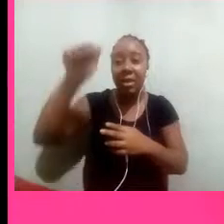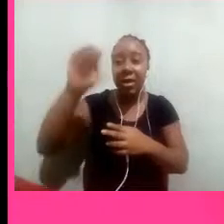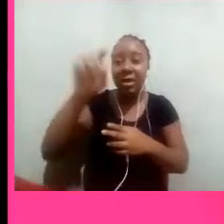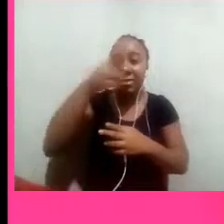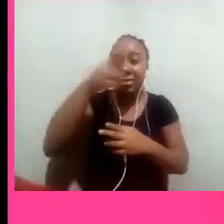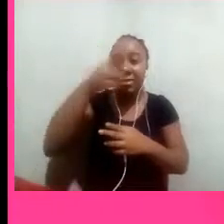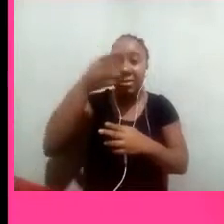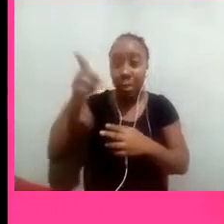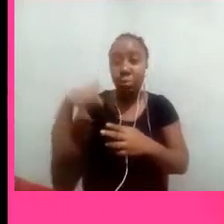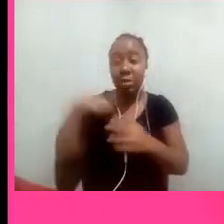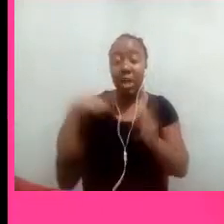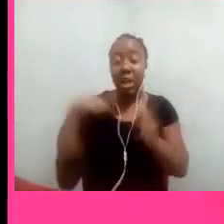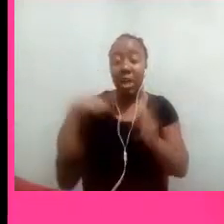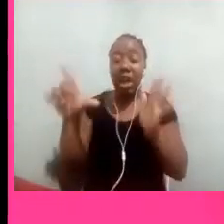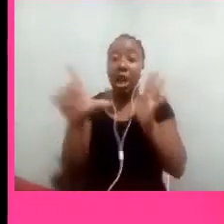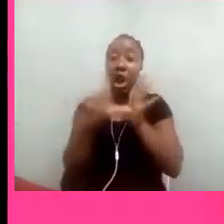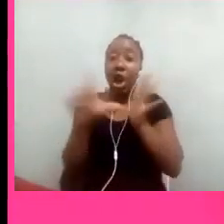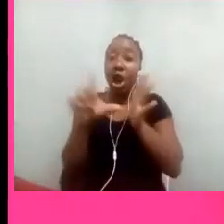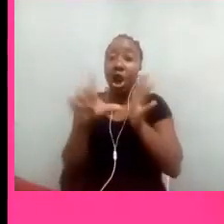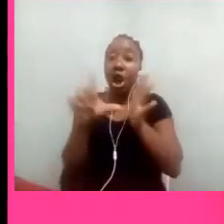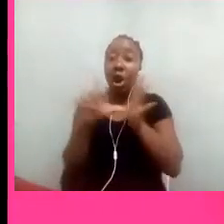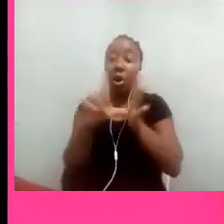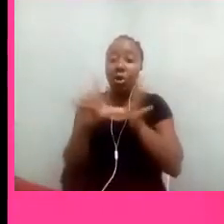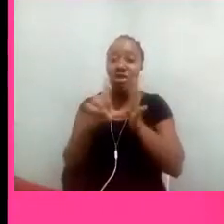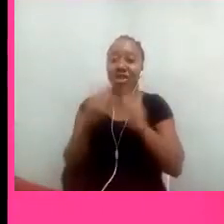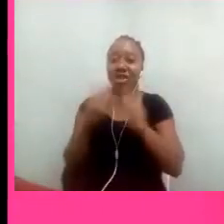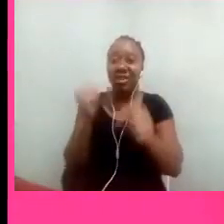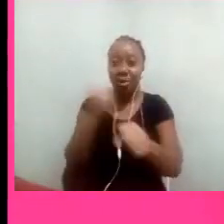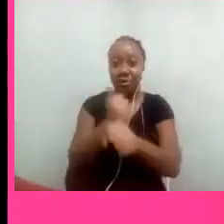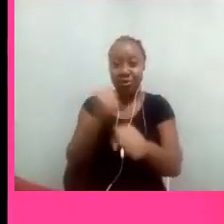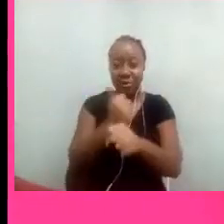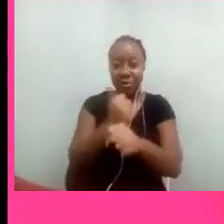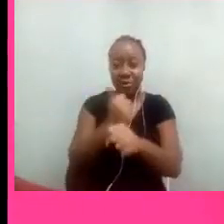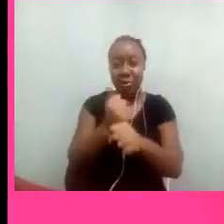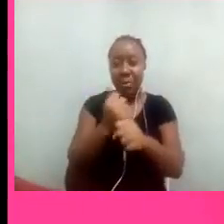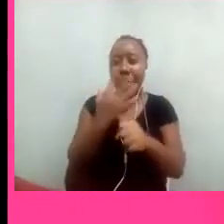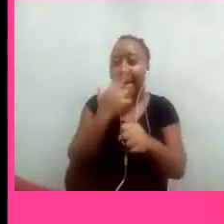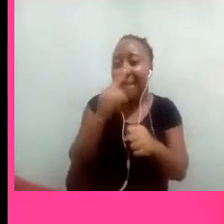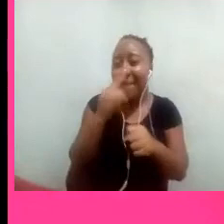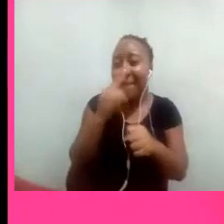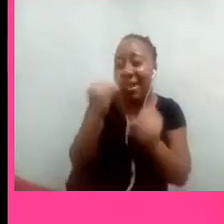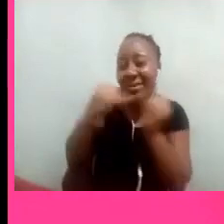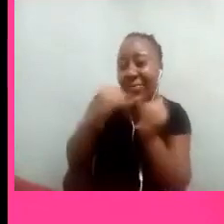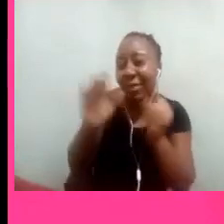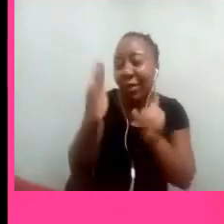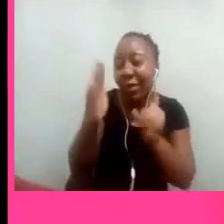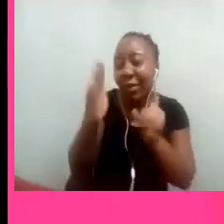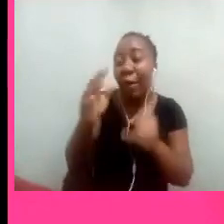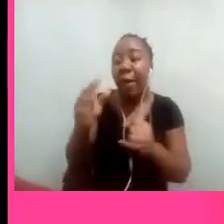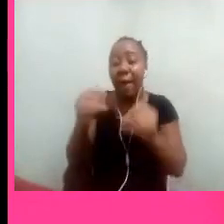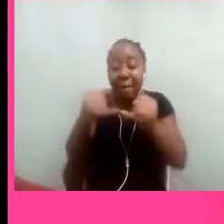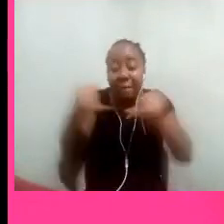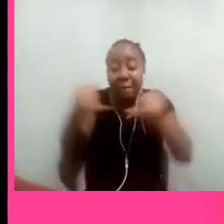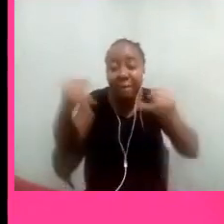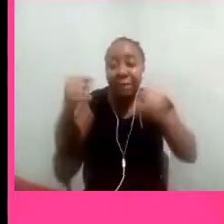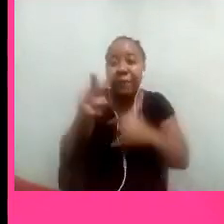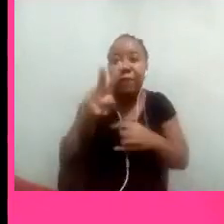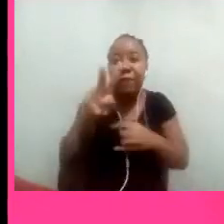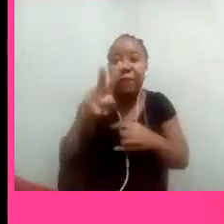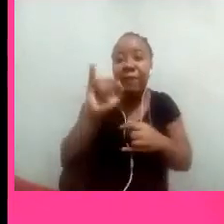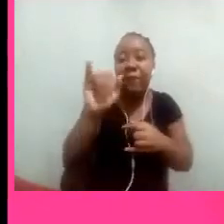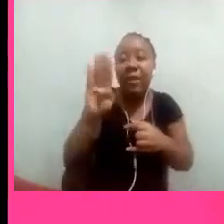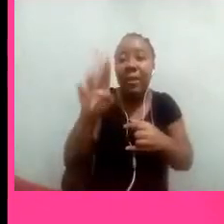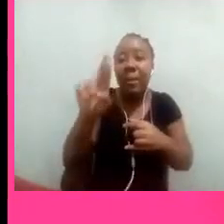com fibra de vidro, só que eu não vou usar fibra de vidro, eu vou usar só a resina. E aí eu pego